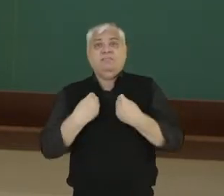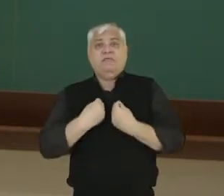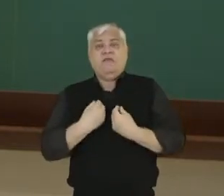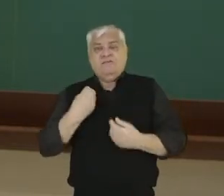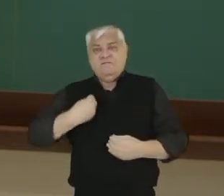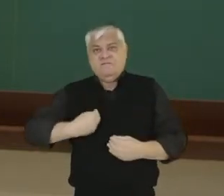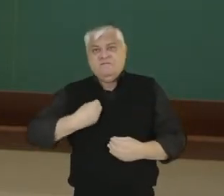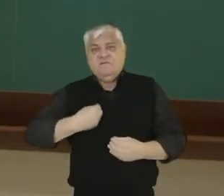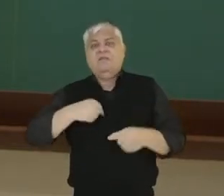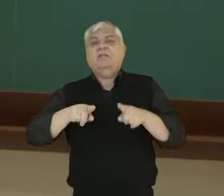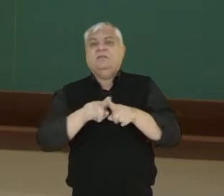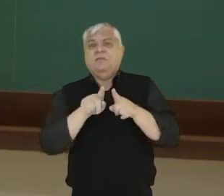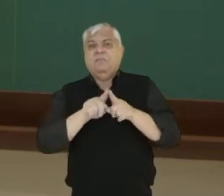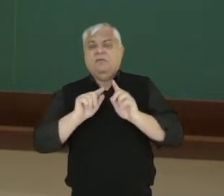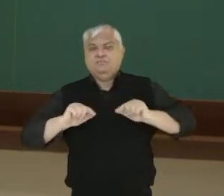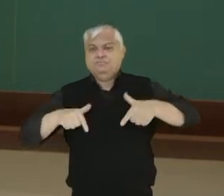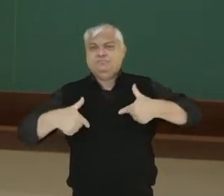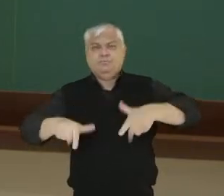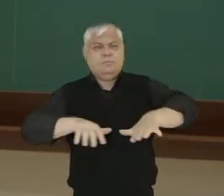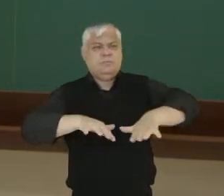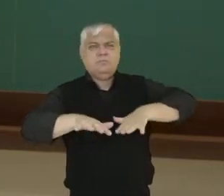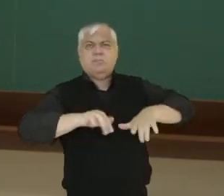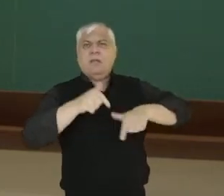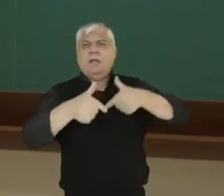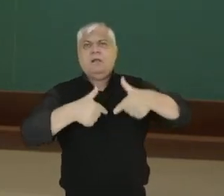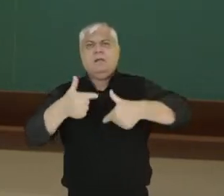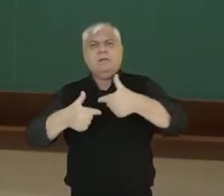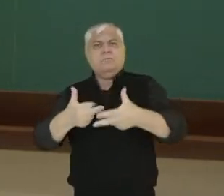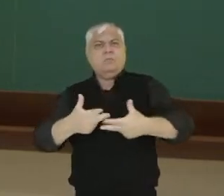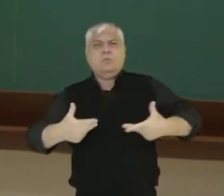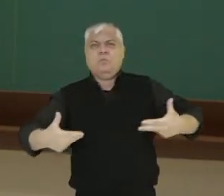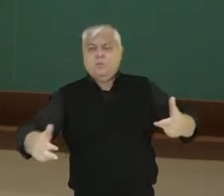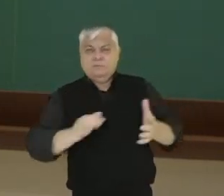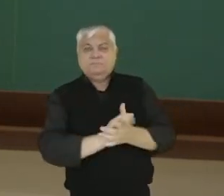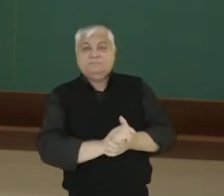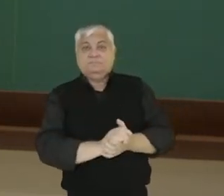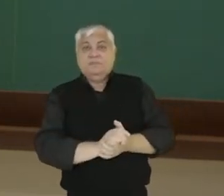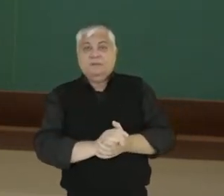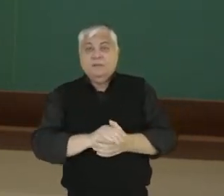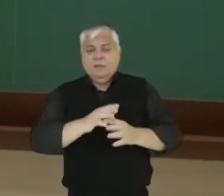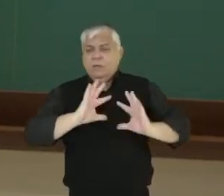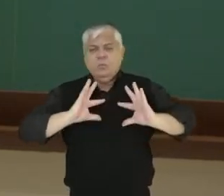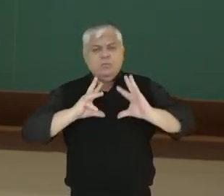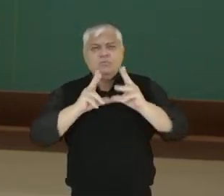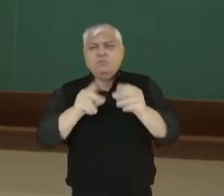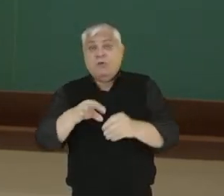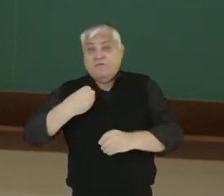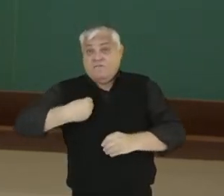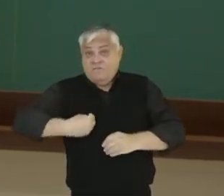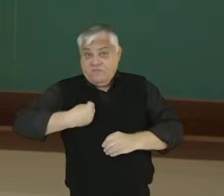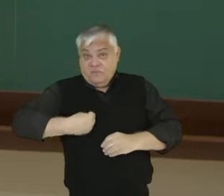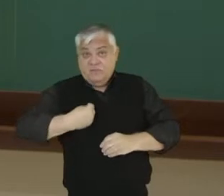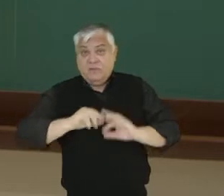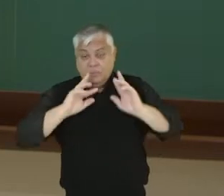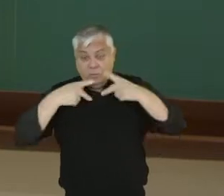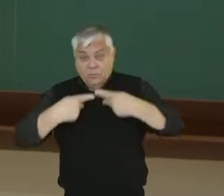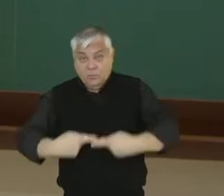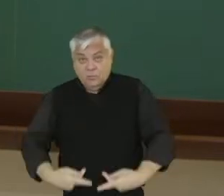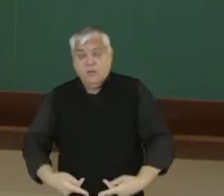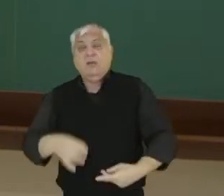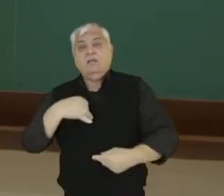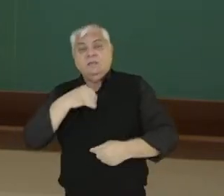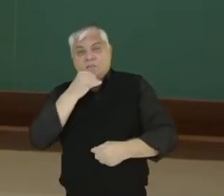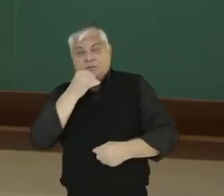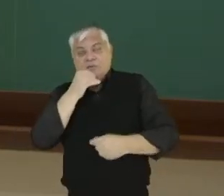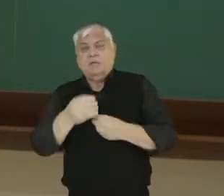as suas funções normais, certo? As fontes de energia dos seres vivos são os alimentos. Os seres humanos são onívoros, isto